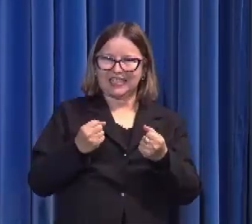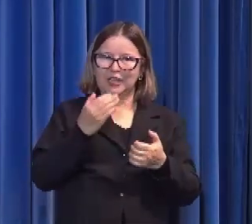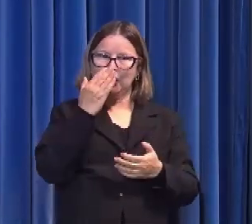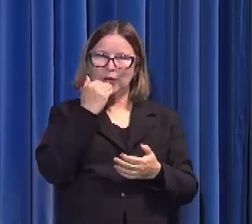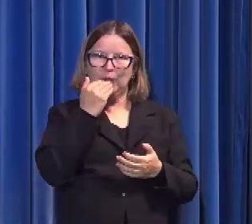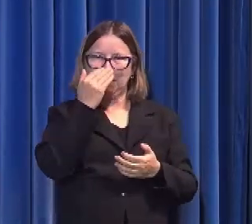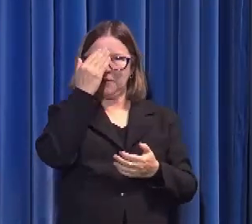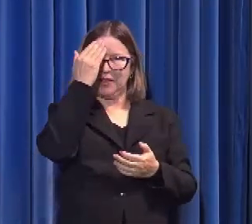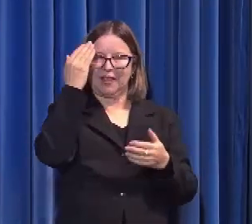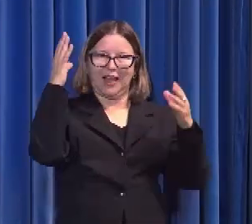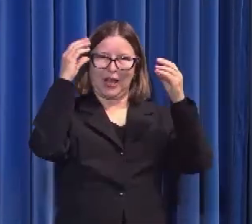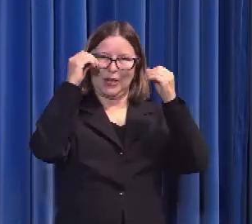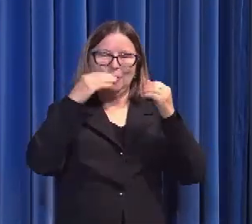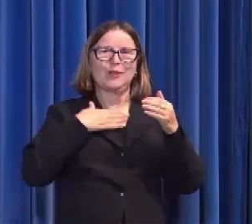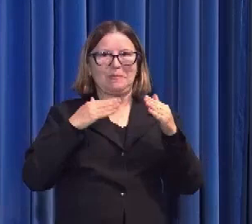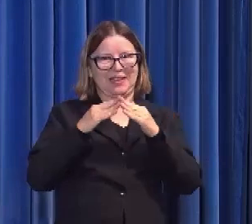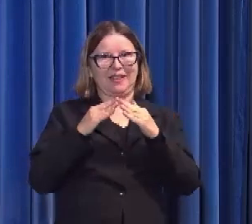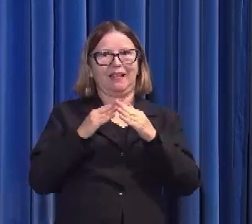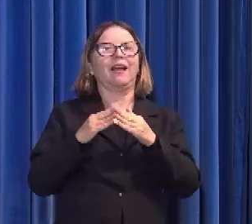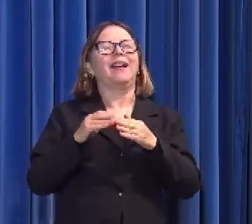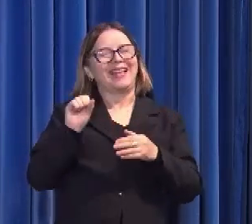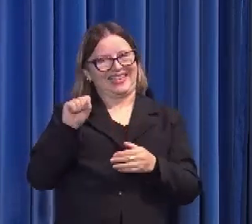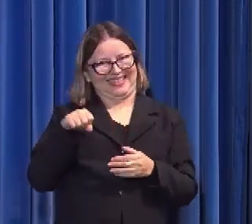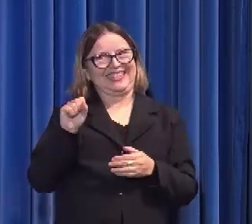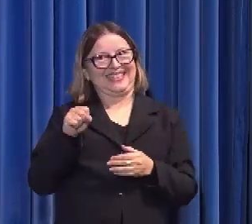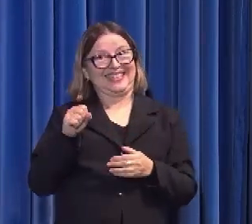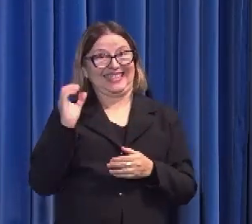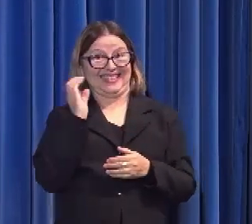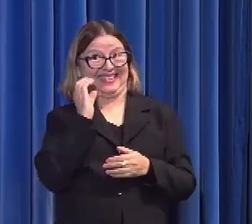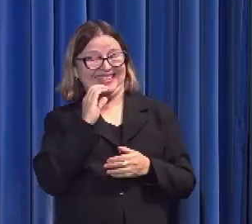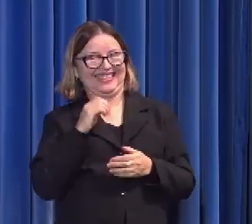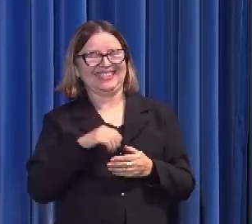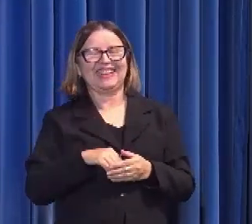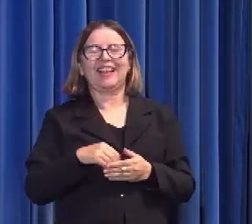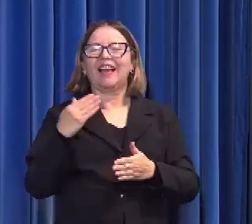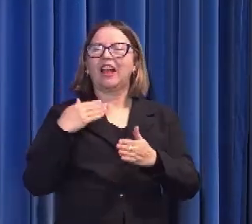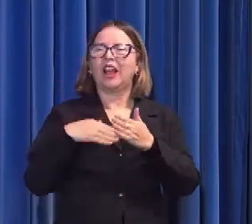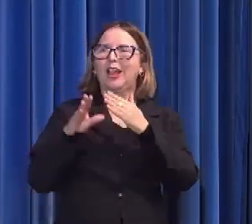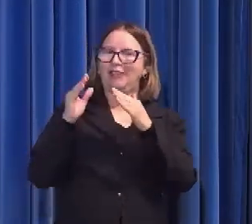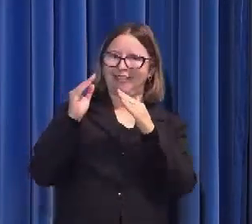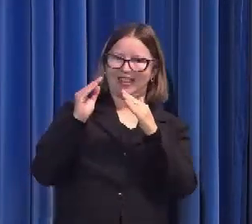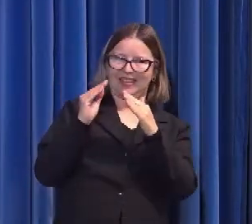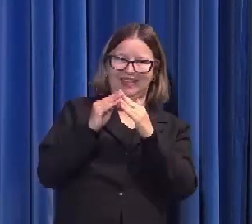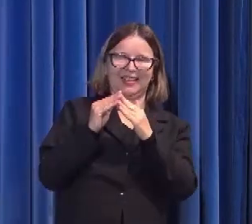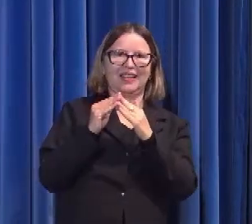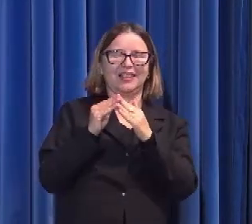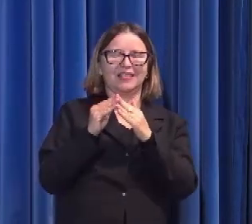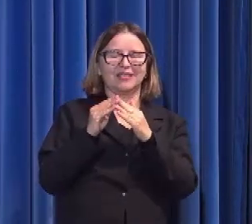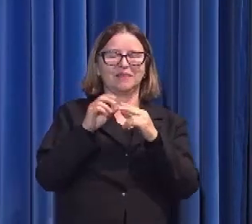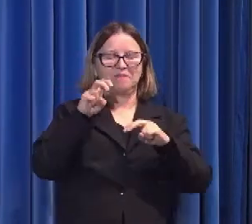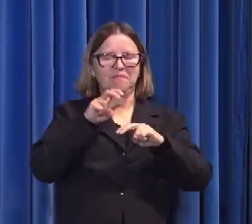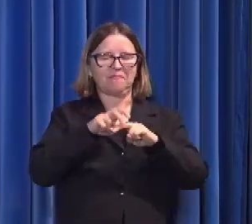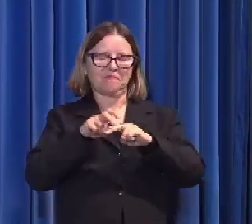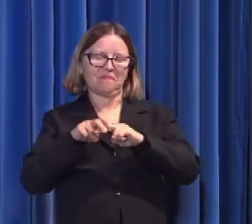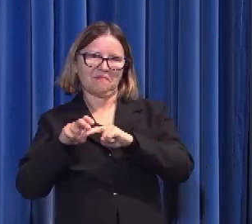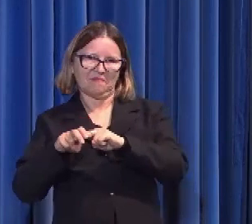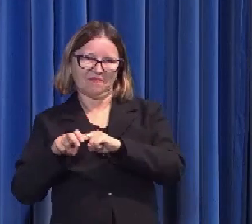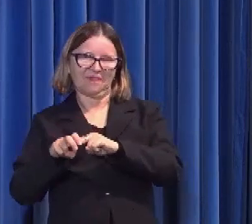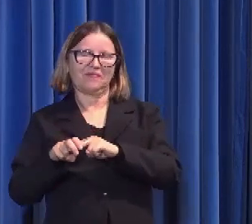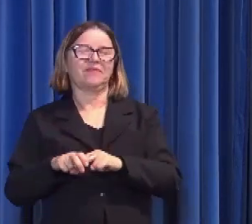mais que depressa bom e depois lá na casa sentados